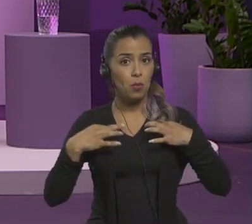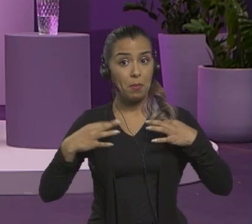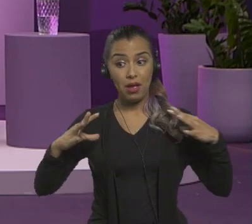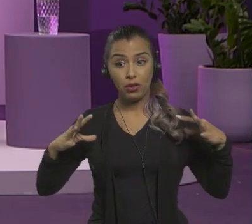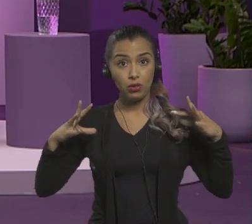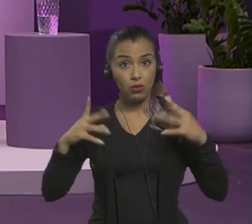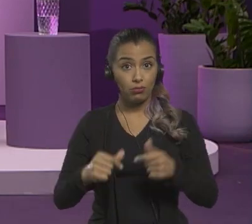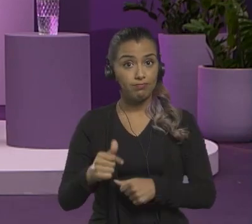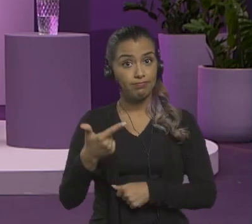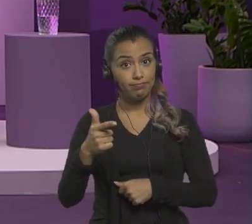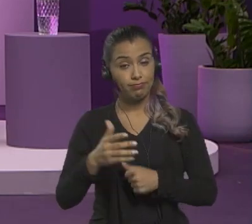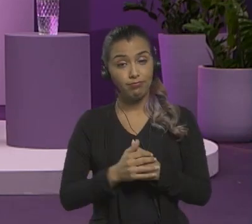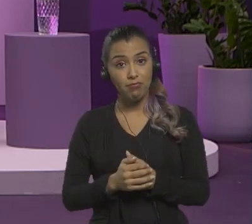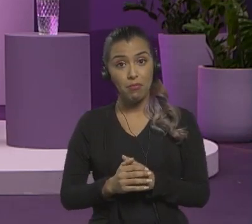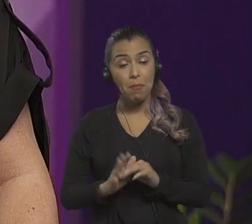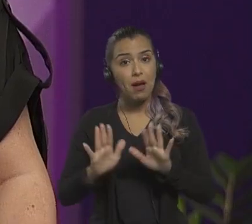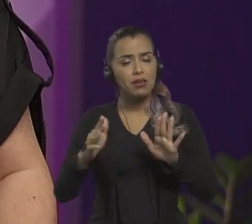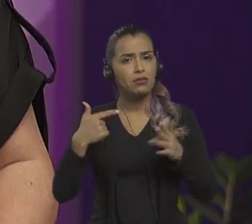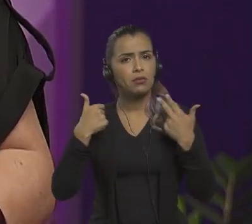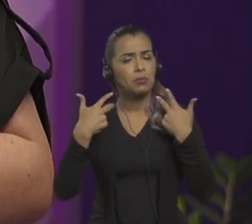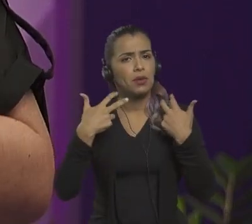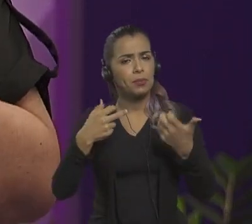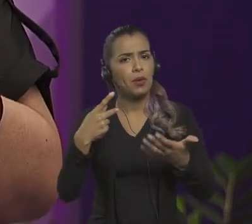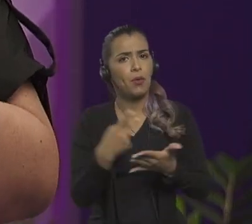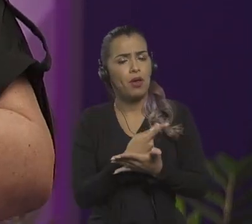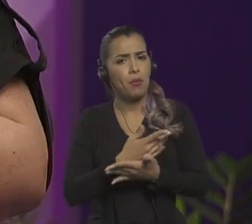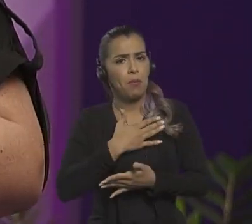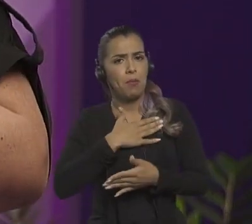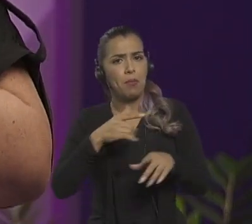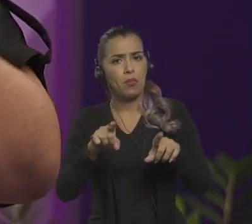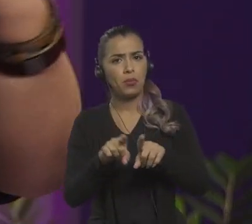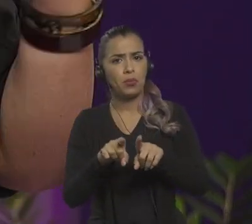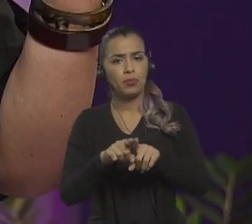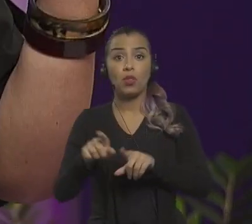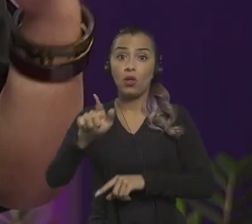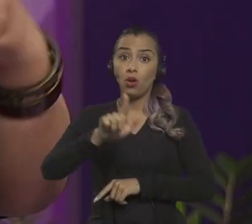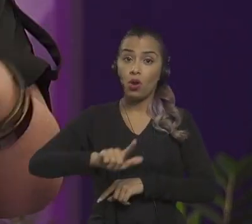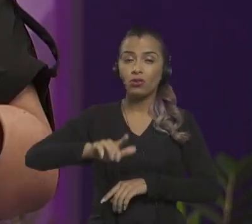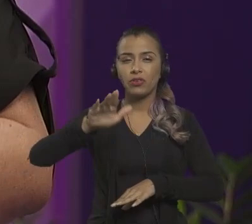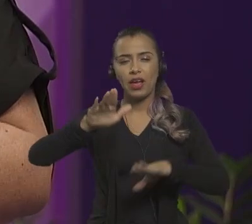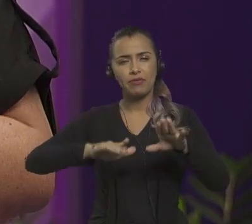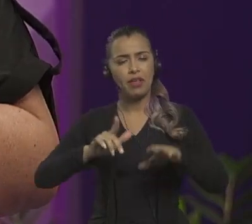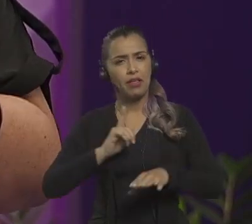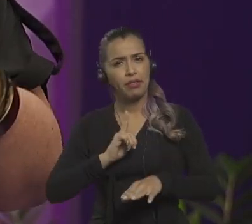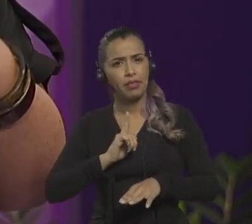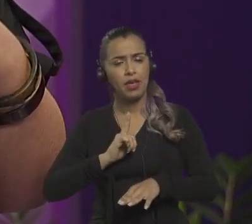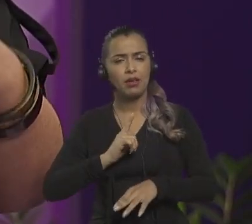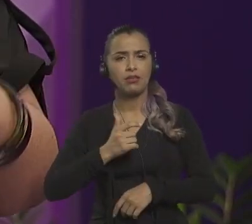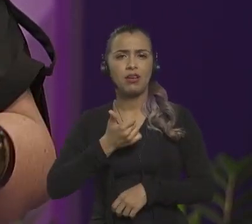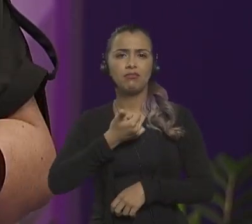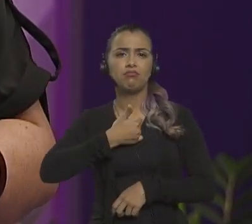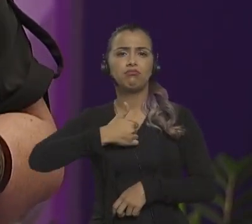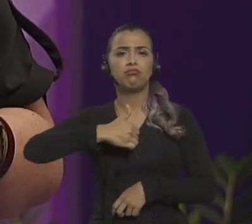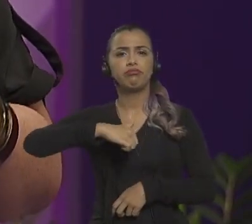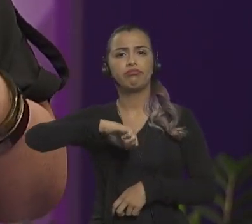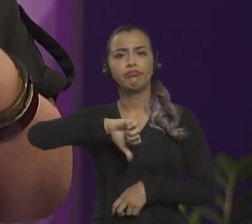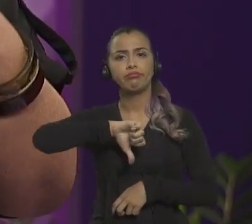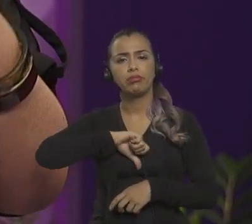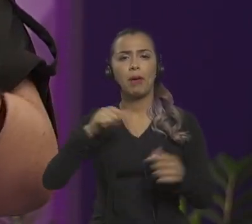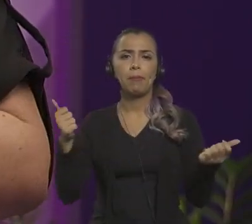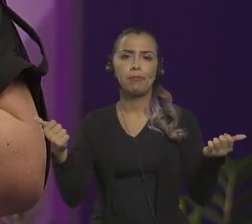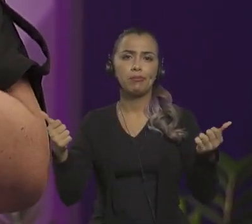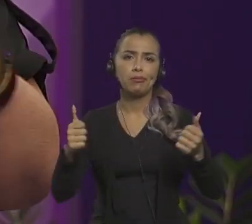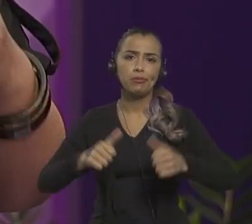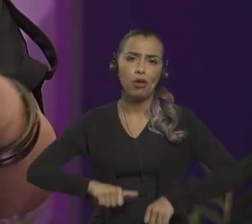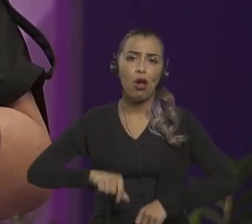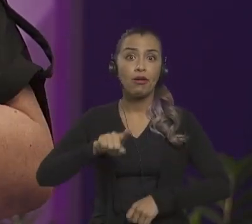não aceitei aquilo como um erro meu. Lógico que tem momentos que você está com a autoestima mais lá embaixo, você quer emagrecer, você